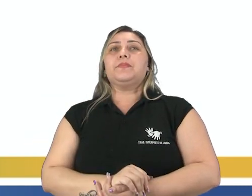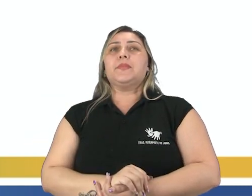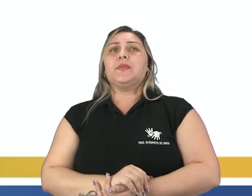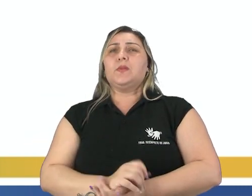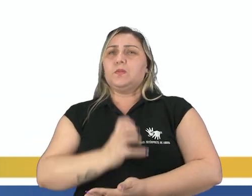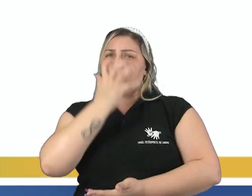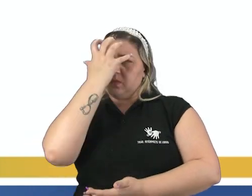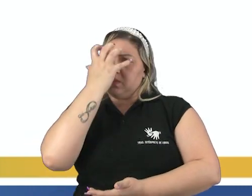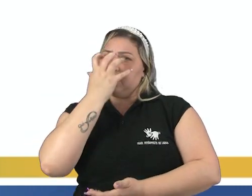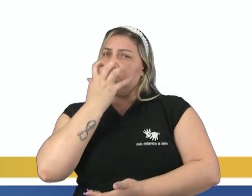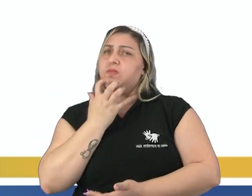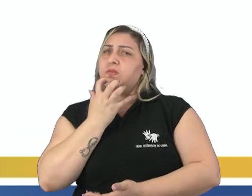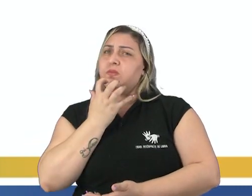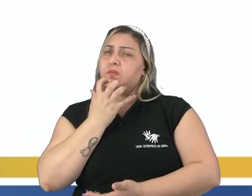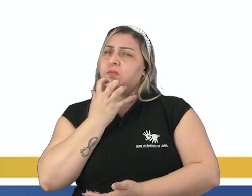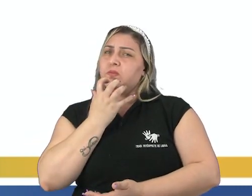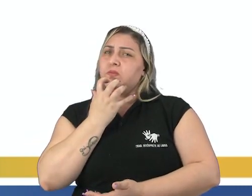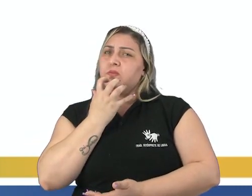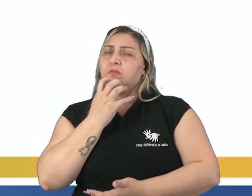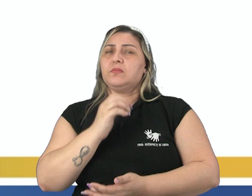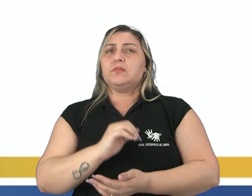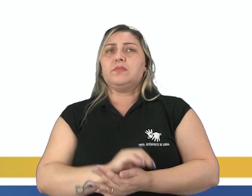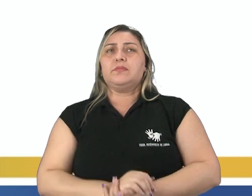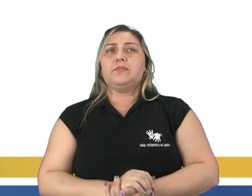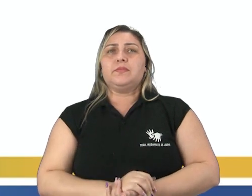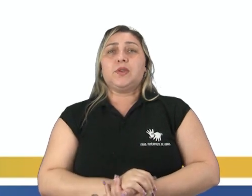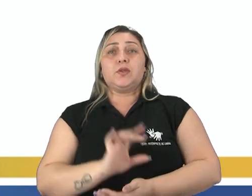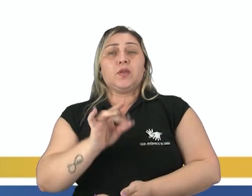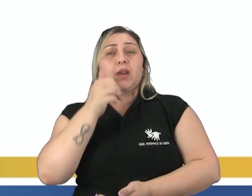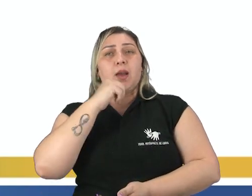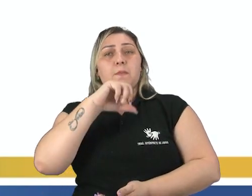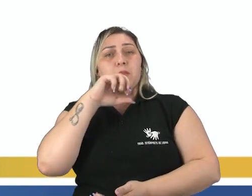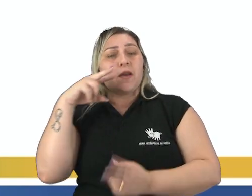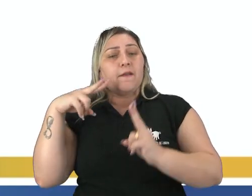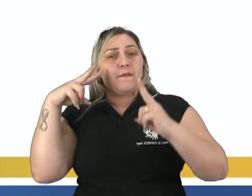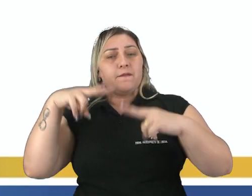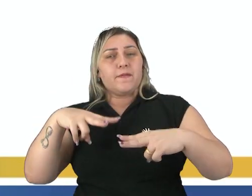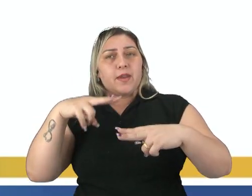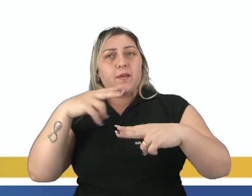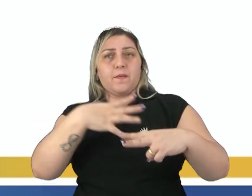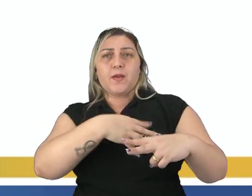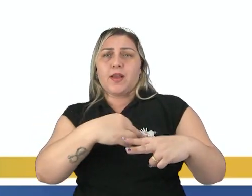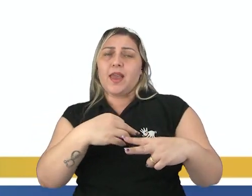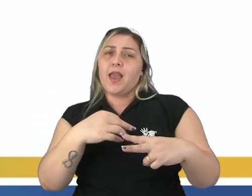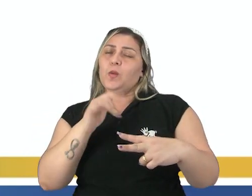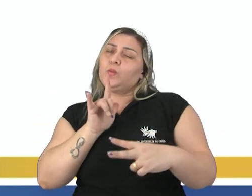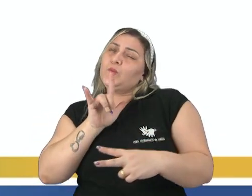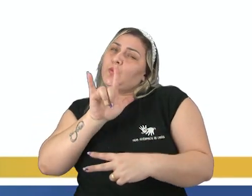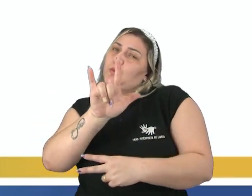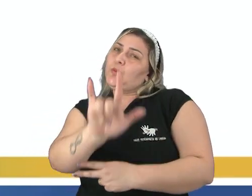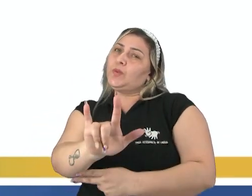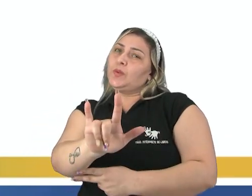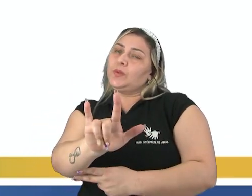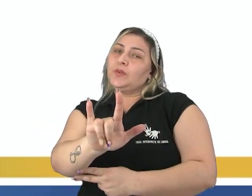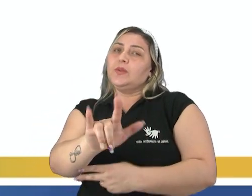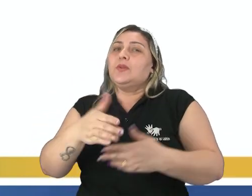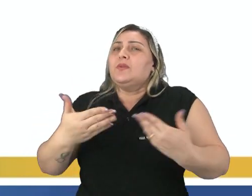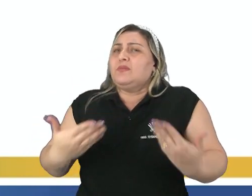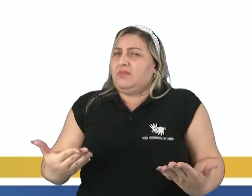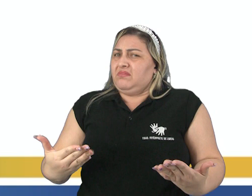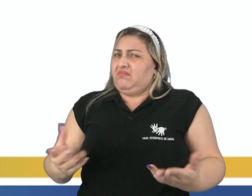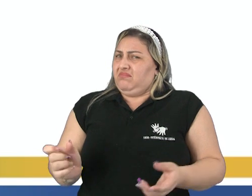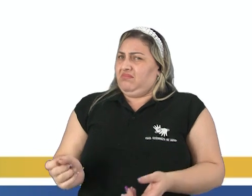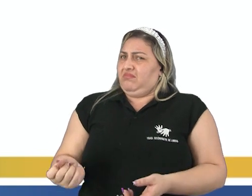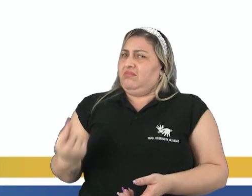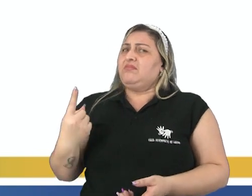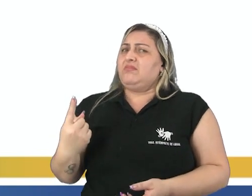bem brava, com a expressão bem fechada. Só que a mãe olha para o filho e diz, olha, eu amo você. Gente, que